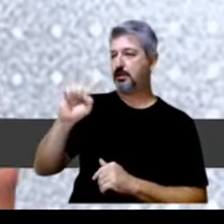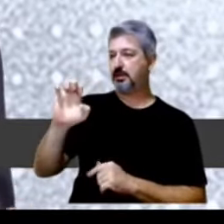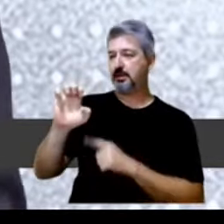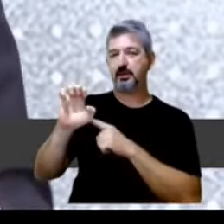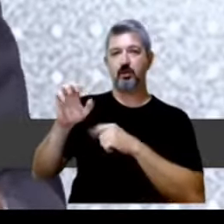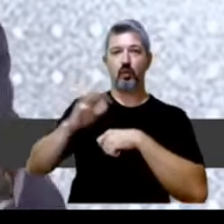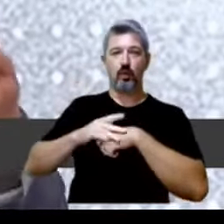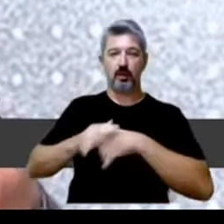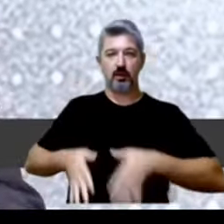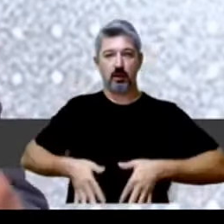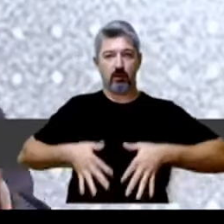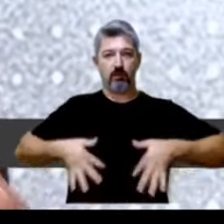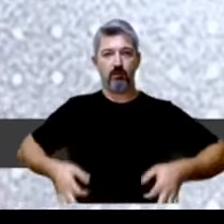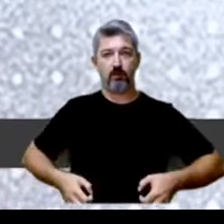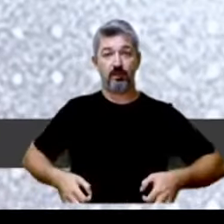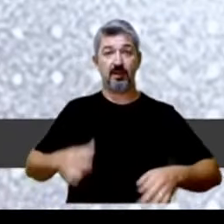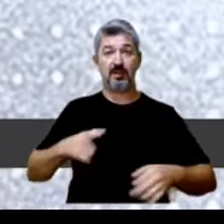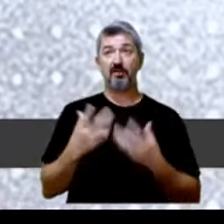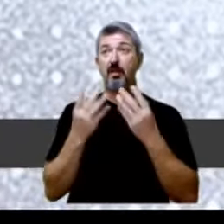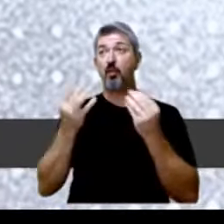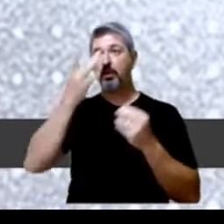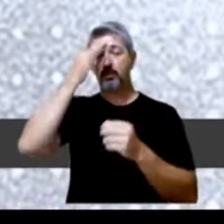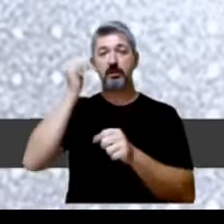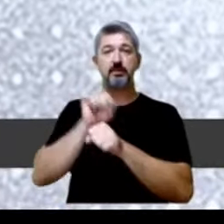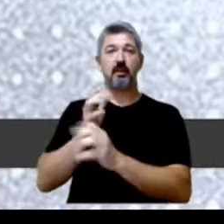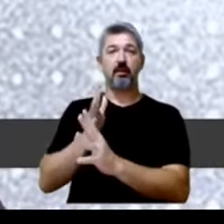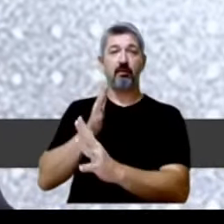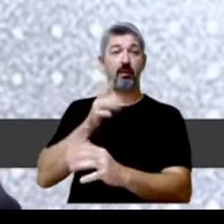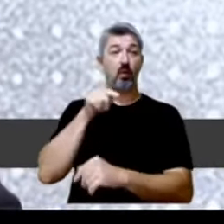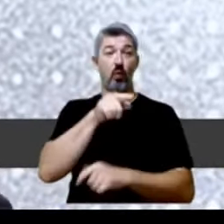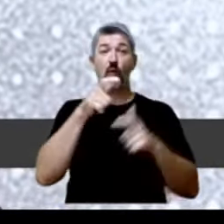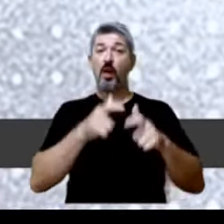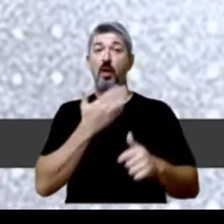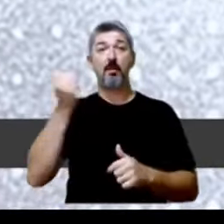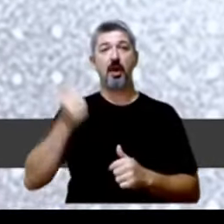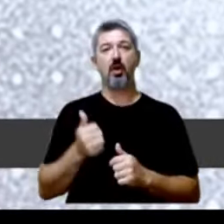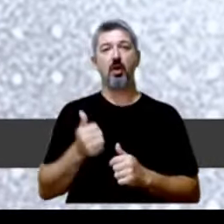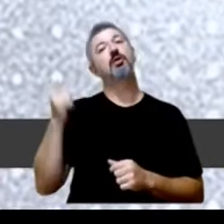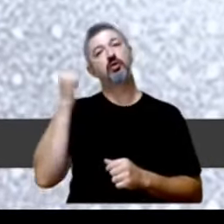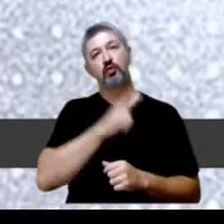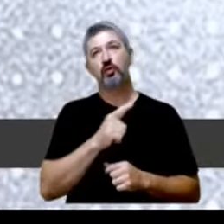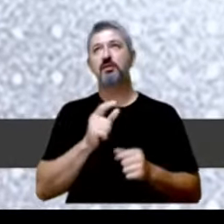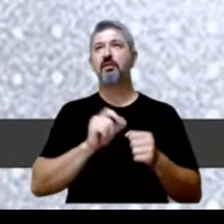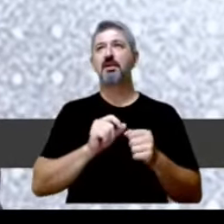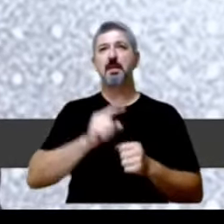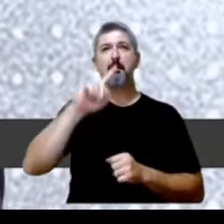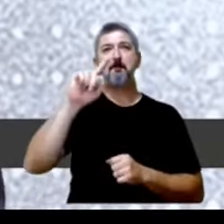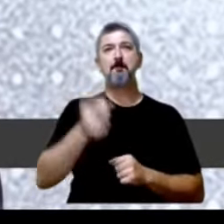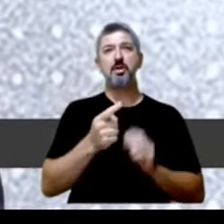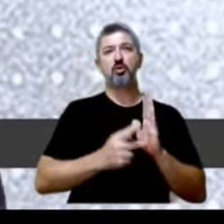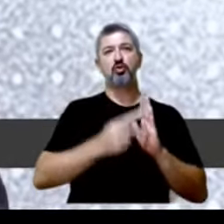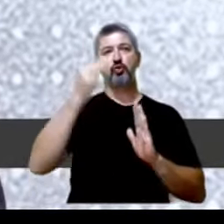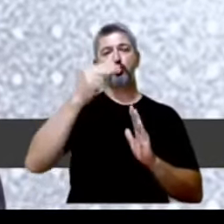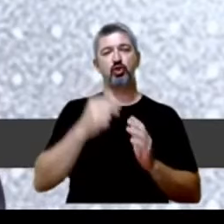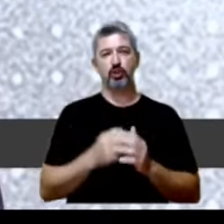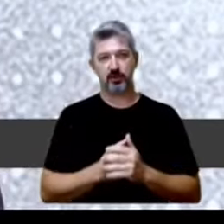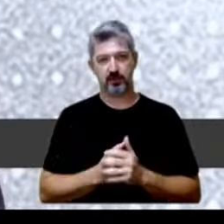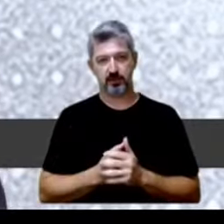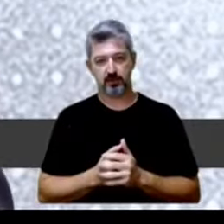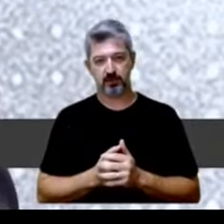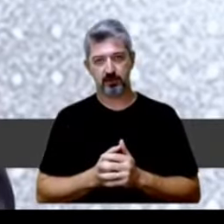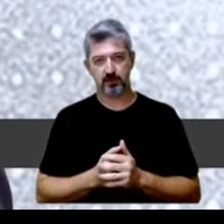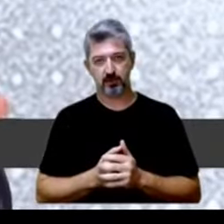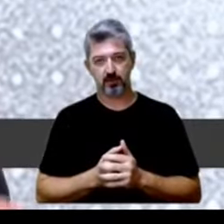a fila de endometriose e lá era o melhor local para se fazer. Tanto é que a gente conseguiu fazer mais de 1.000 cirurgias Respondeu de bem. endometriose das mulheres. Respondeu Portanto, bem.